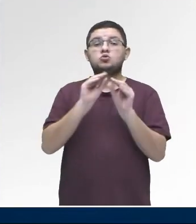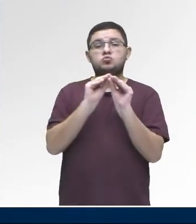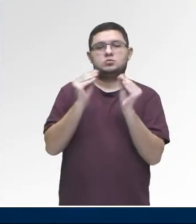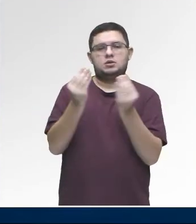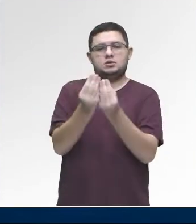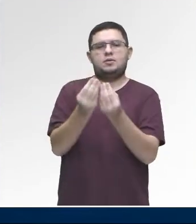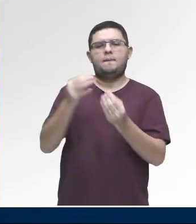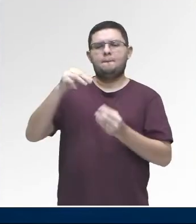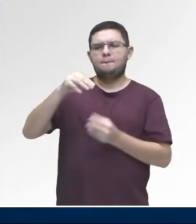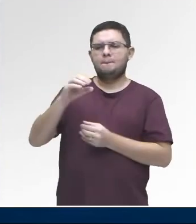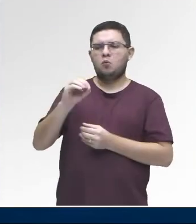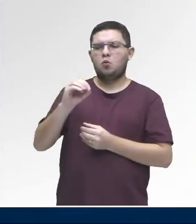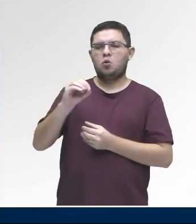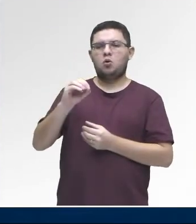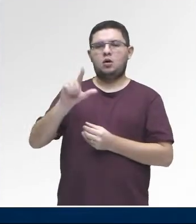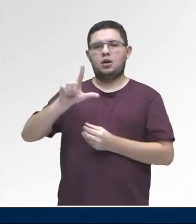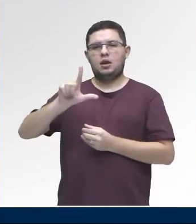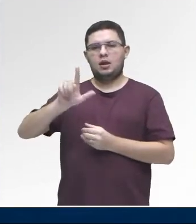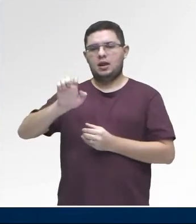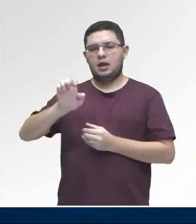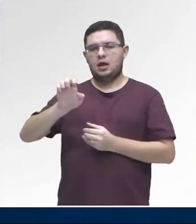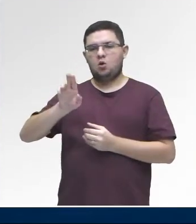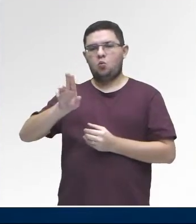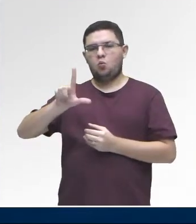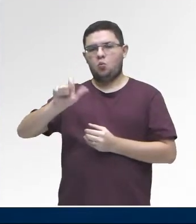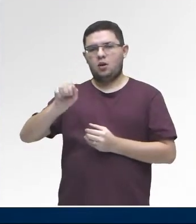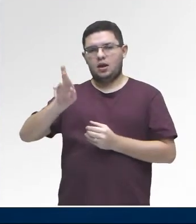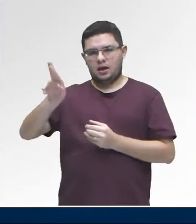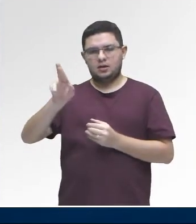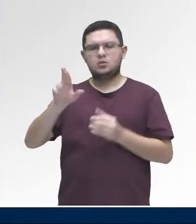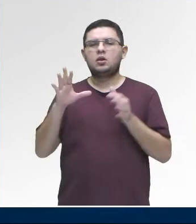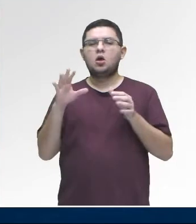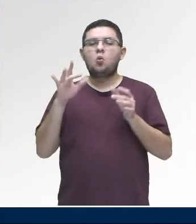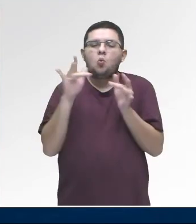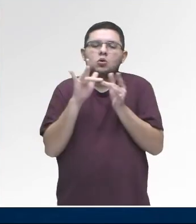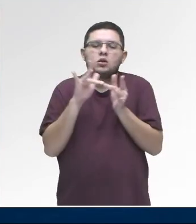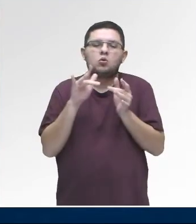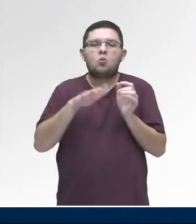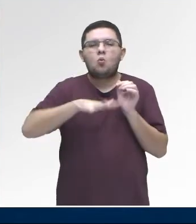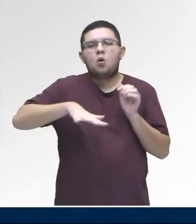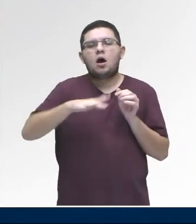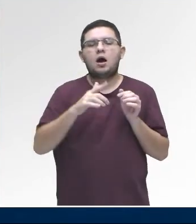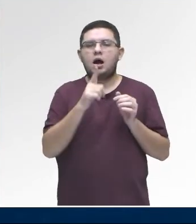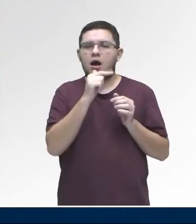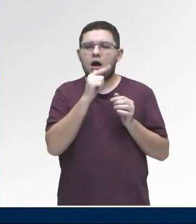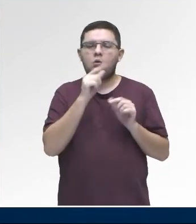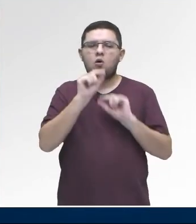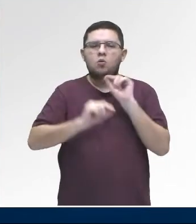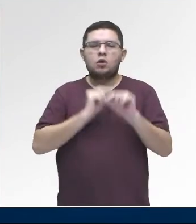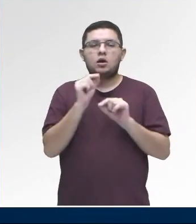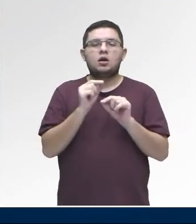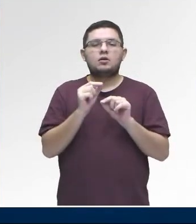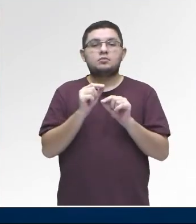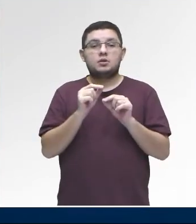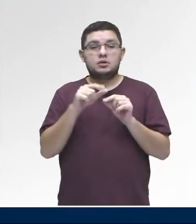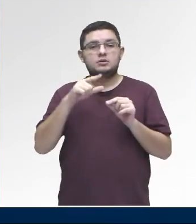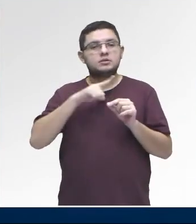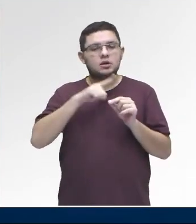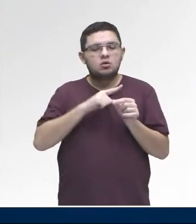em contato com a água, ela vai reagir e formar